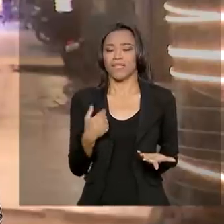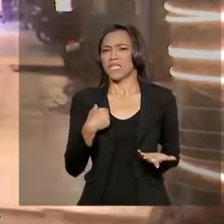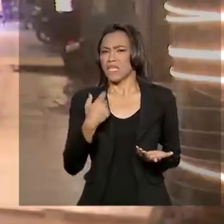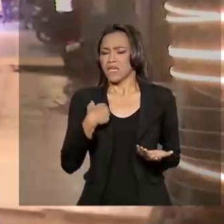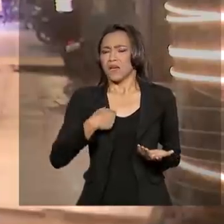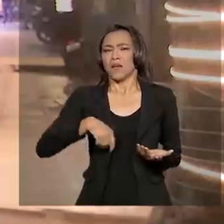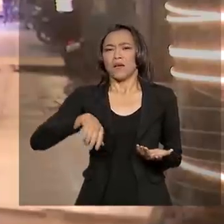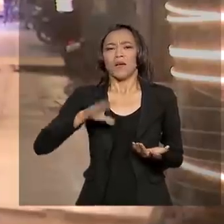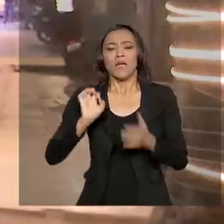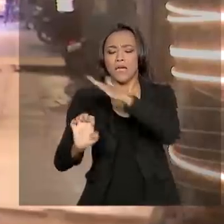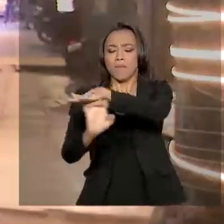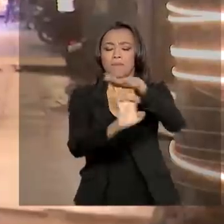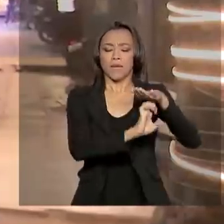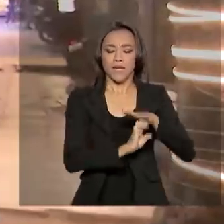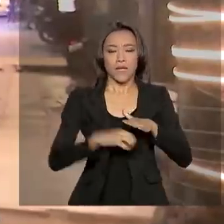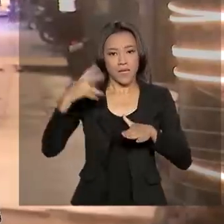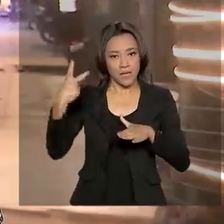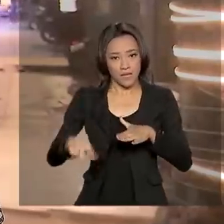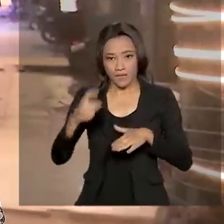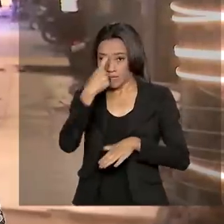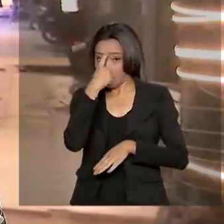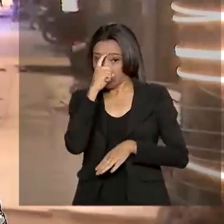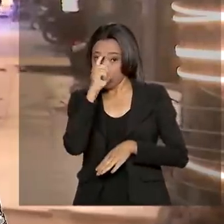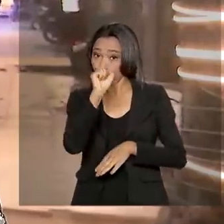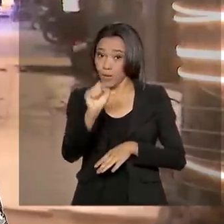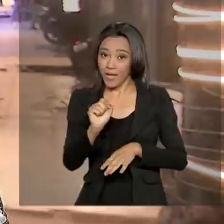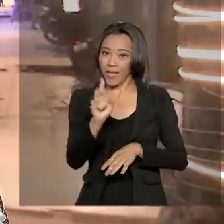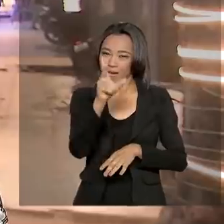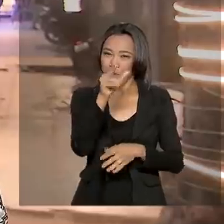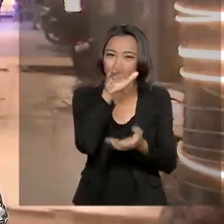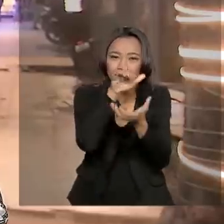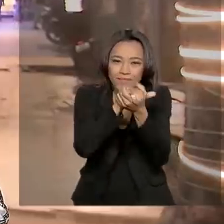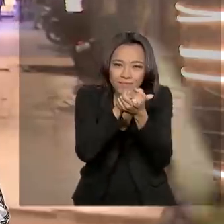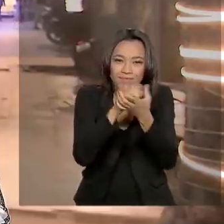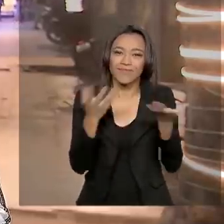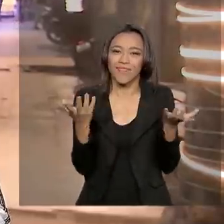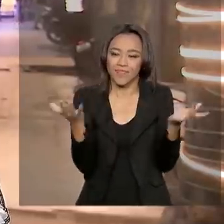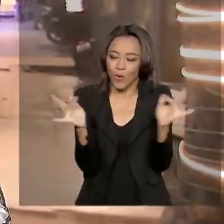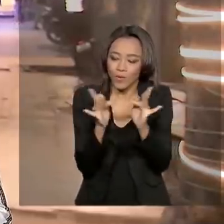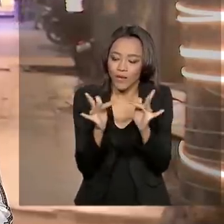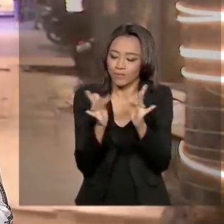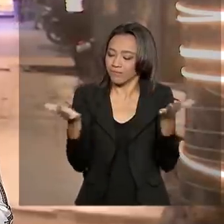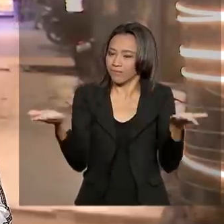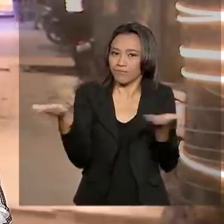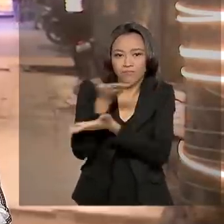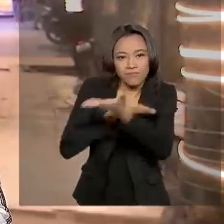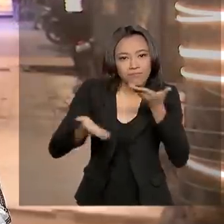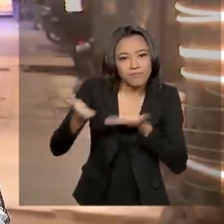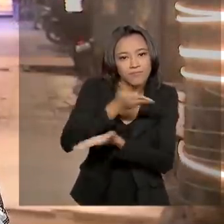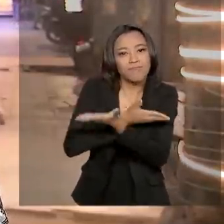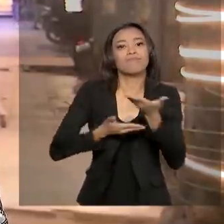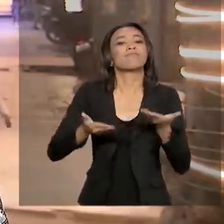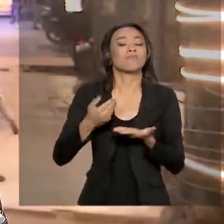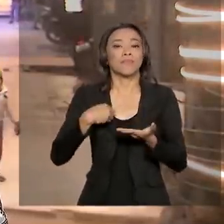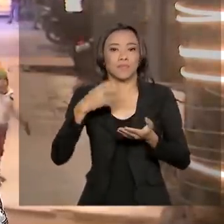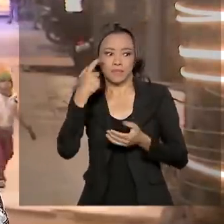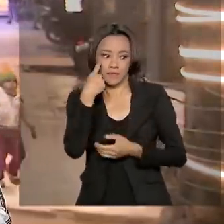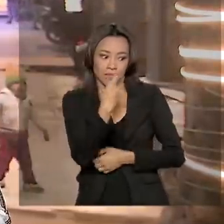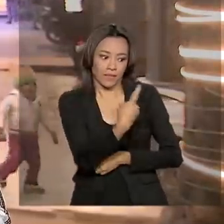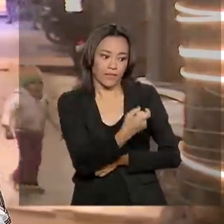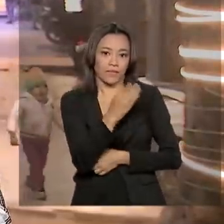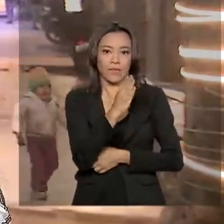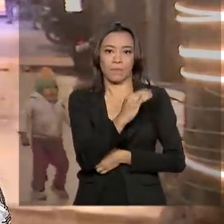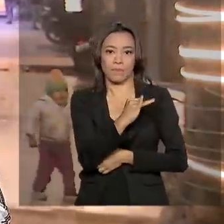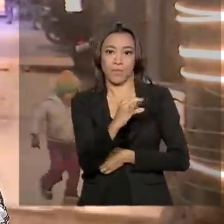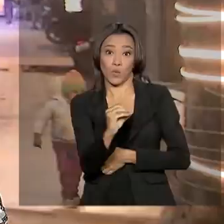empresários indianos é o seguinte: casamento seria a relação que eles esperam que se aprofunde entre nós. Interesse especial na nossa bioenergia e também